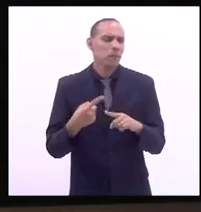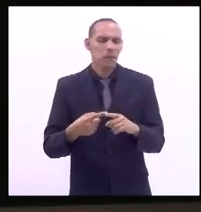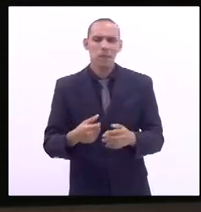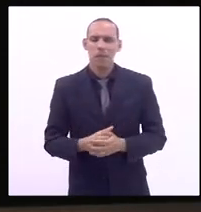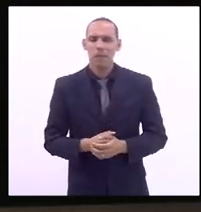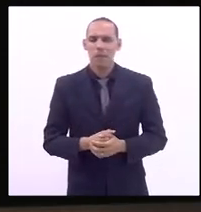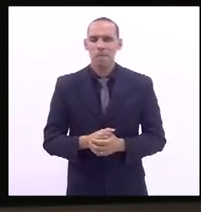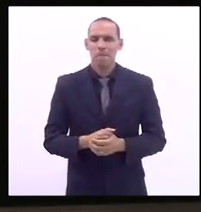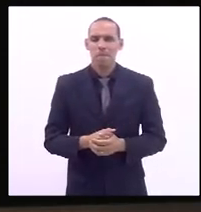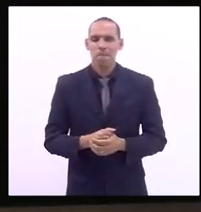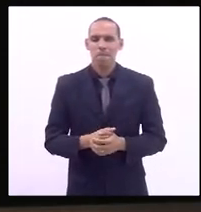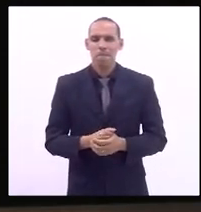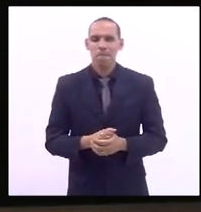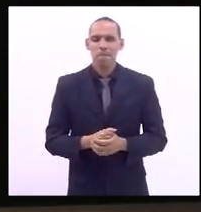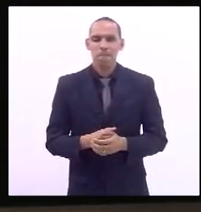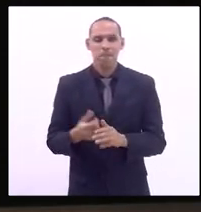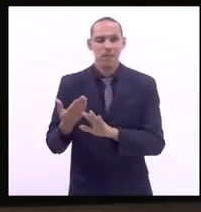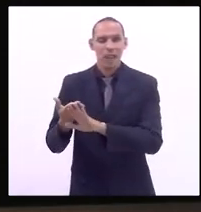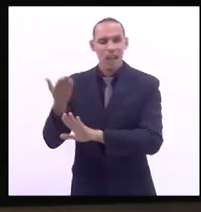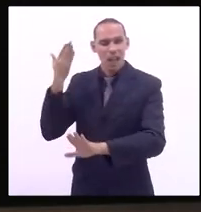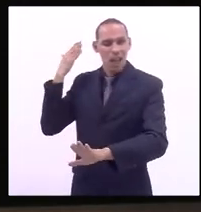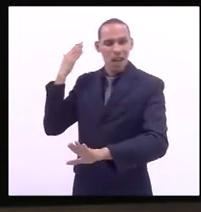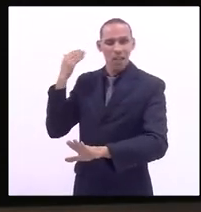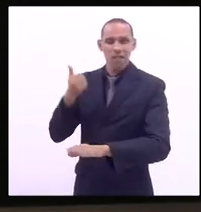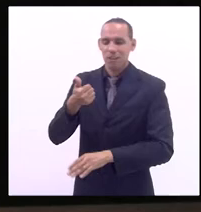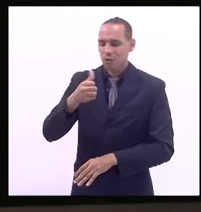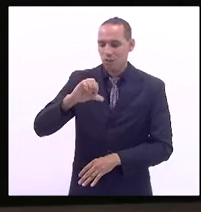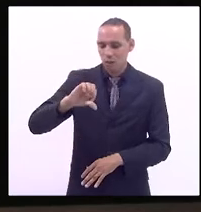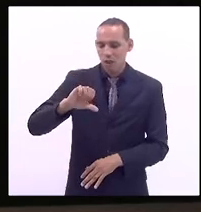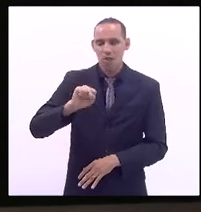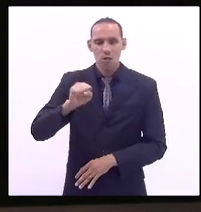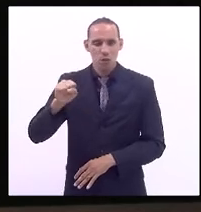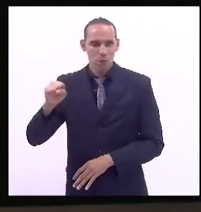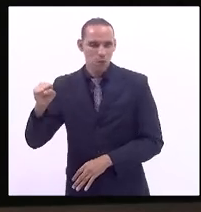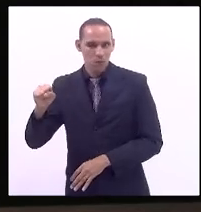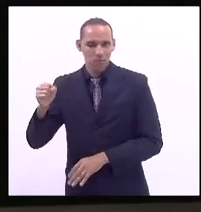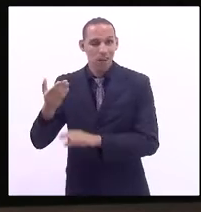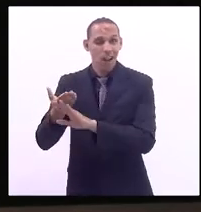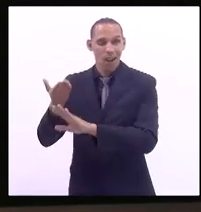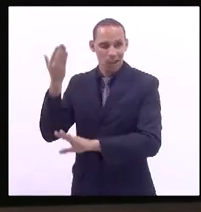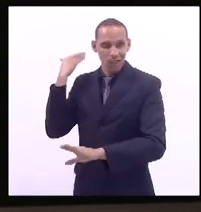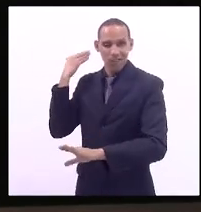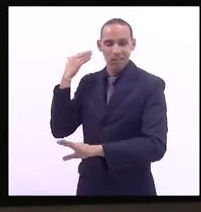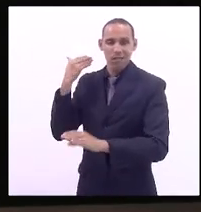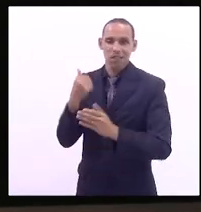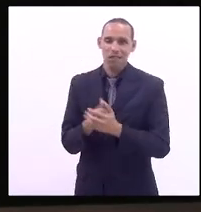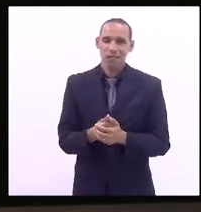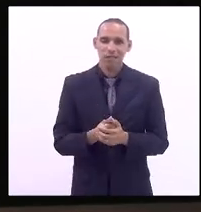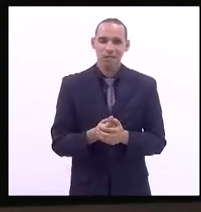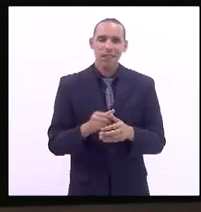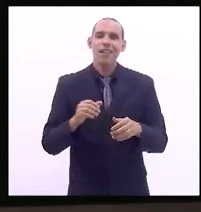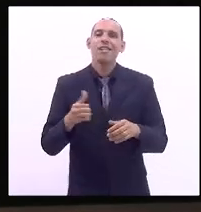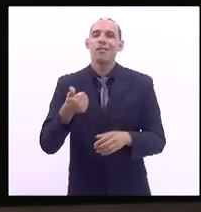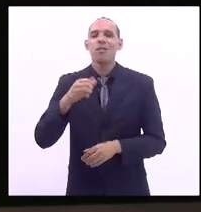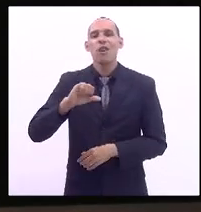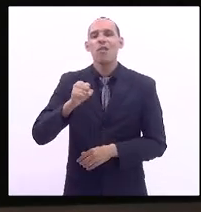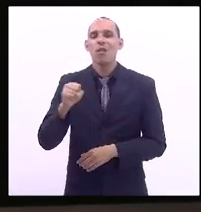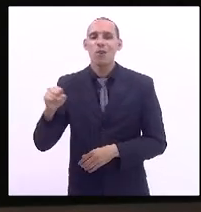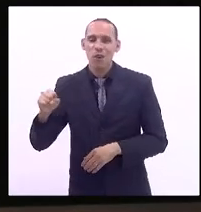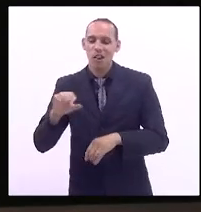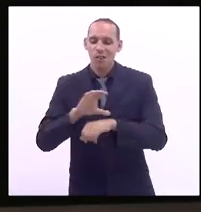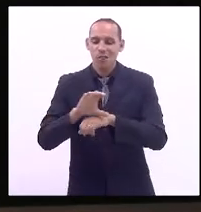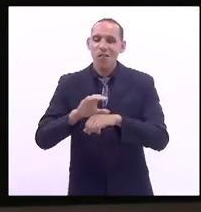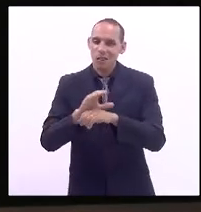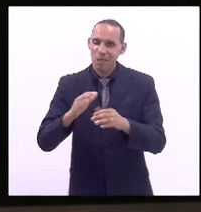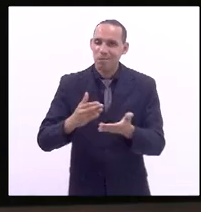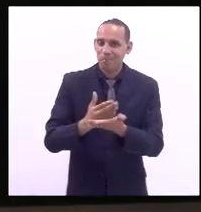seguinte e antes de 1988 quando foi para o saiu a promulgação